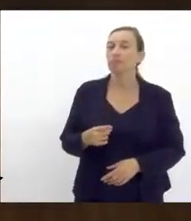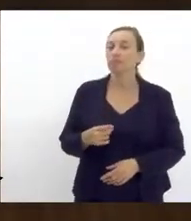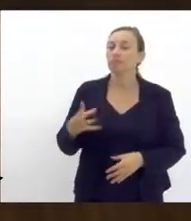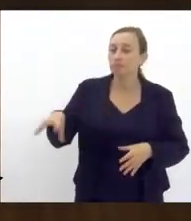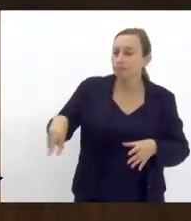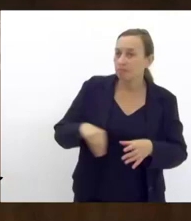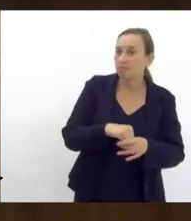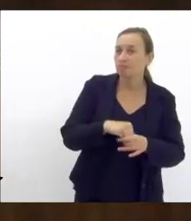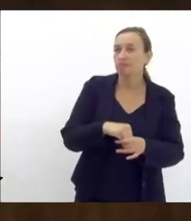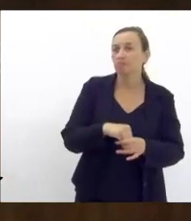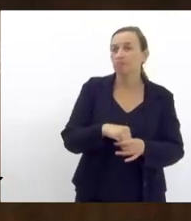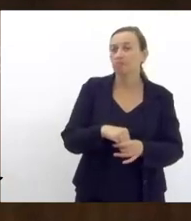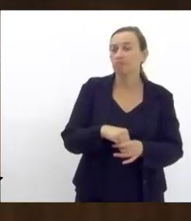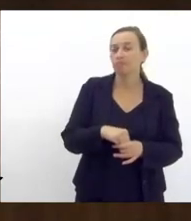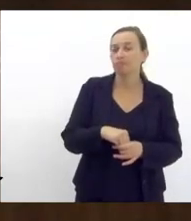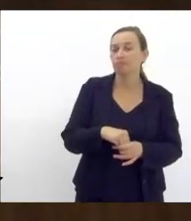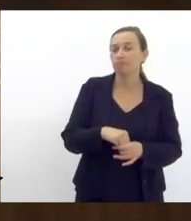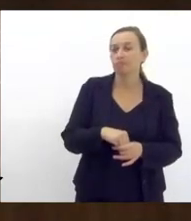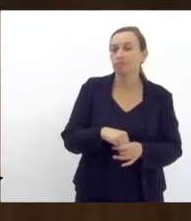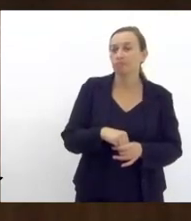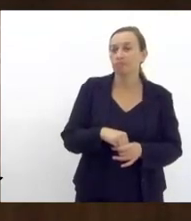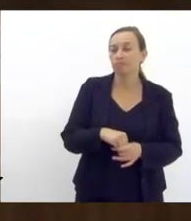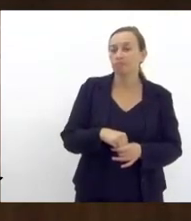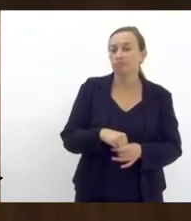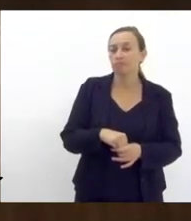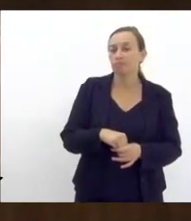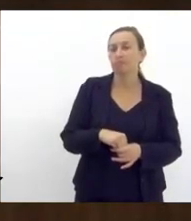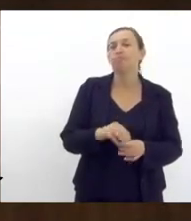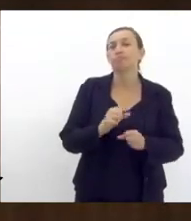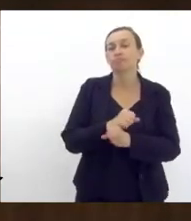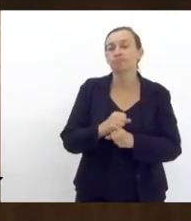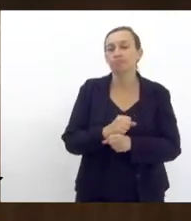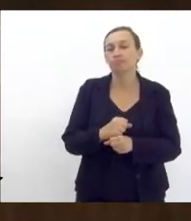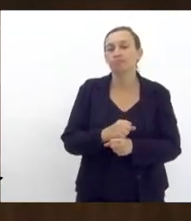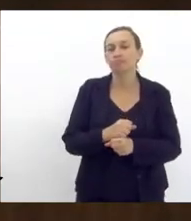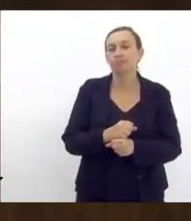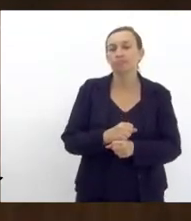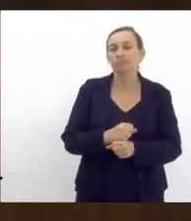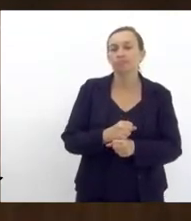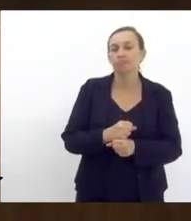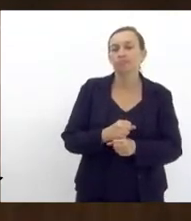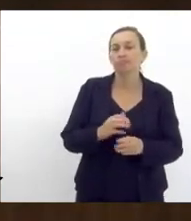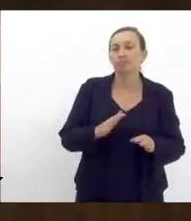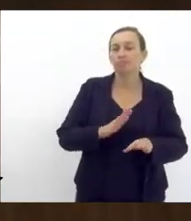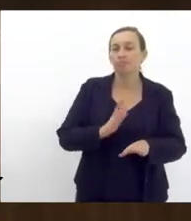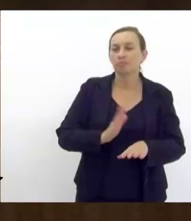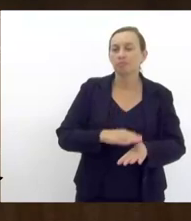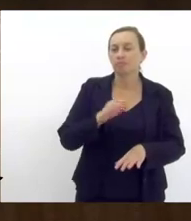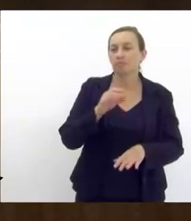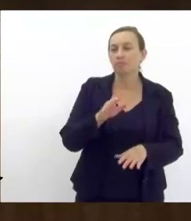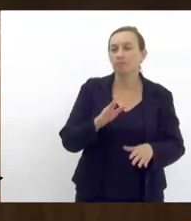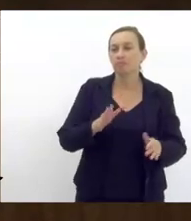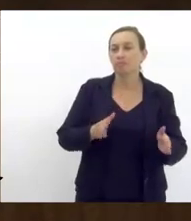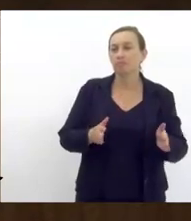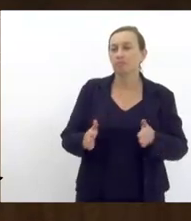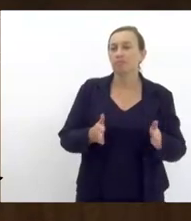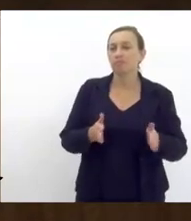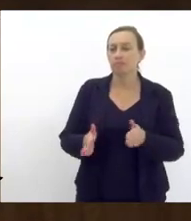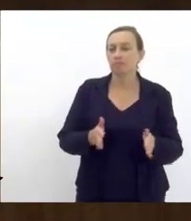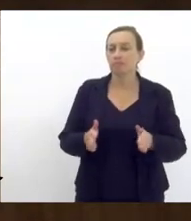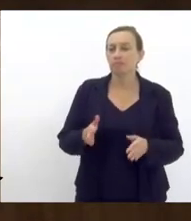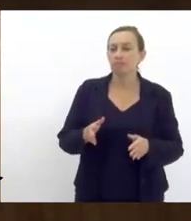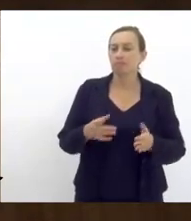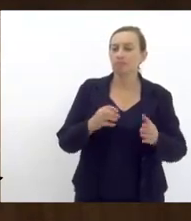incluísse neste da executação execução desse ano a prorrogação do programa supera RJ